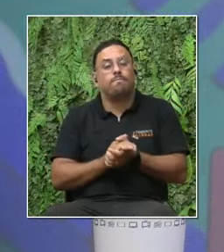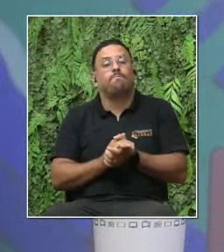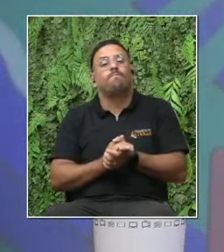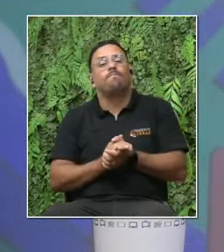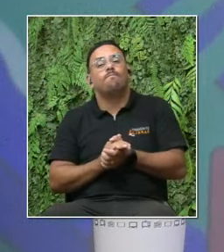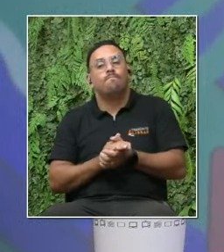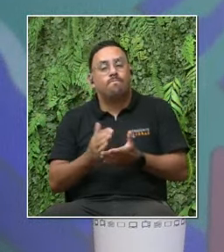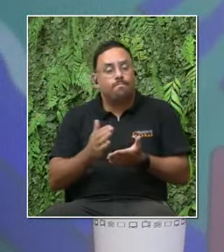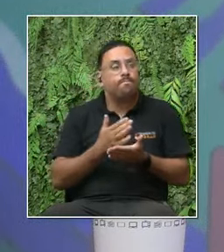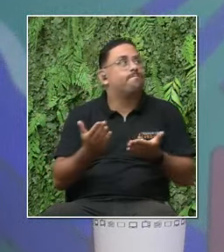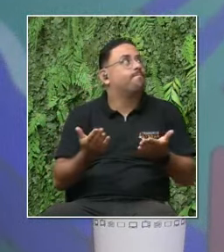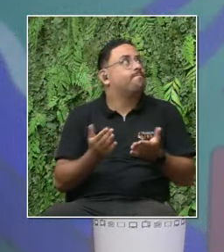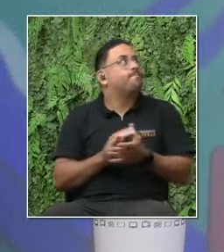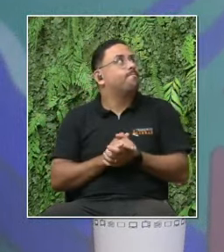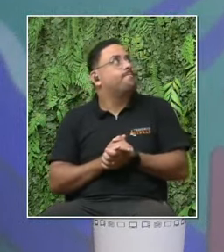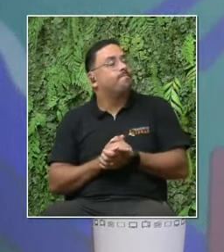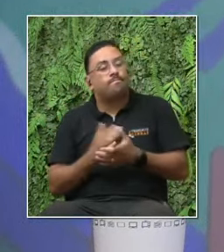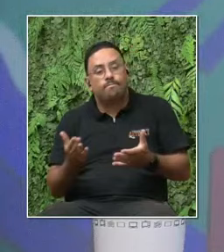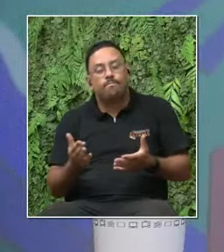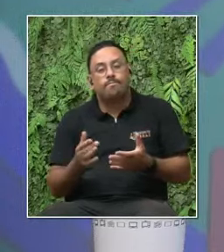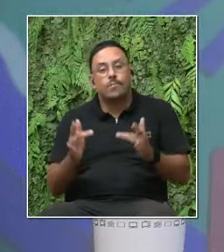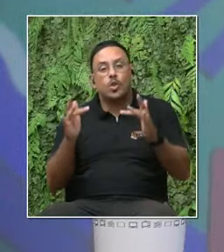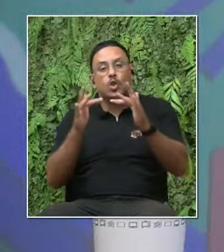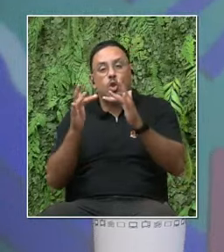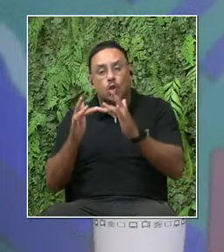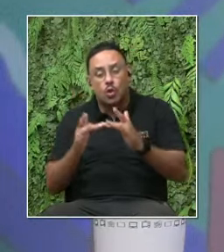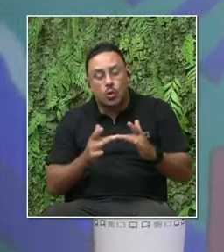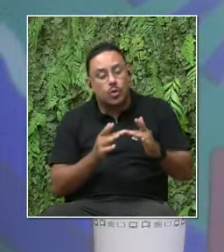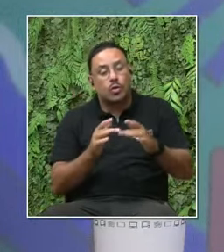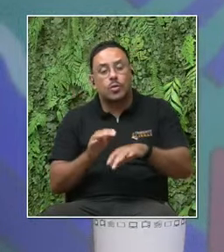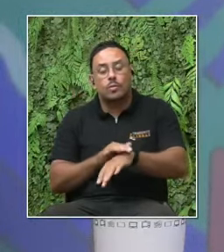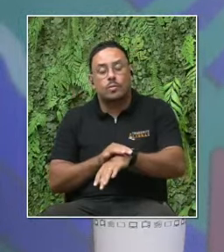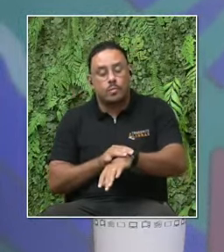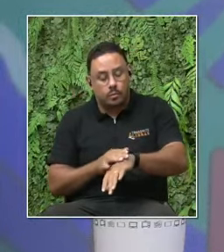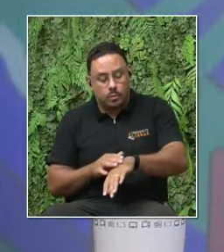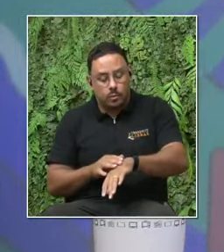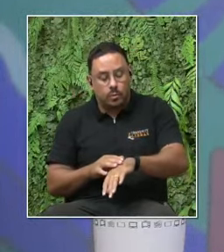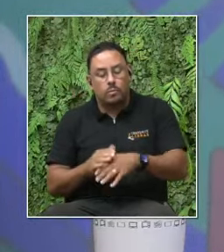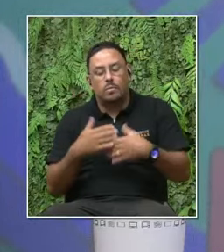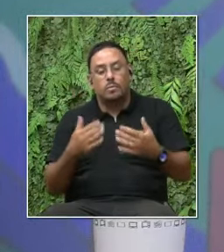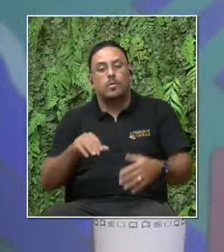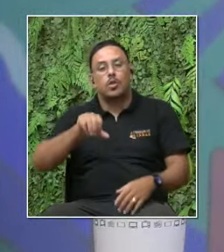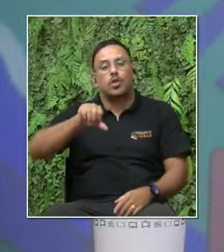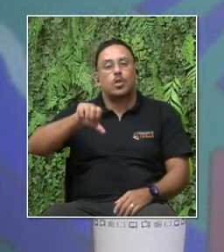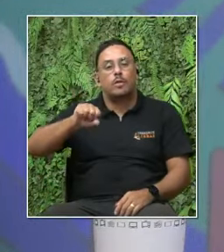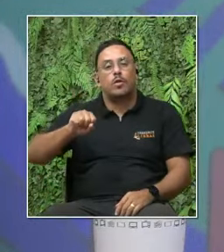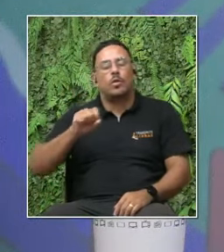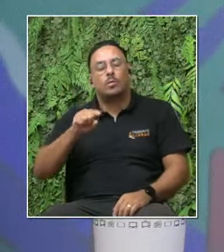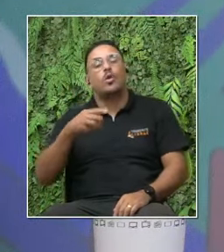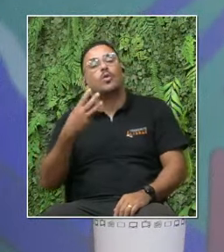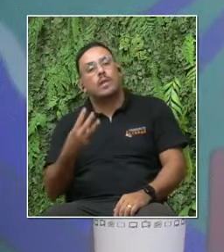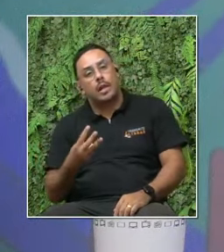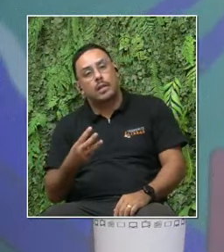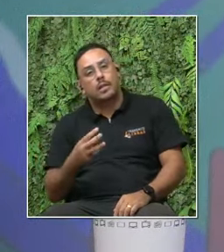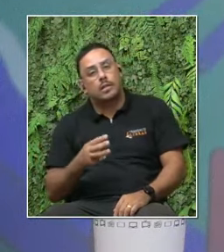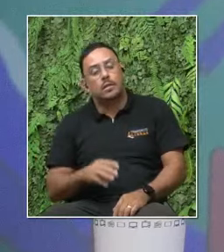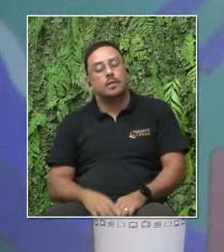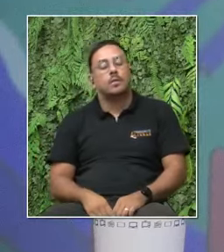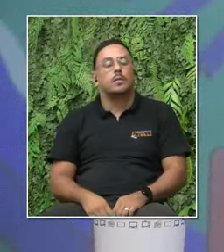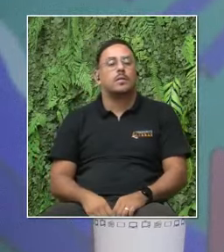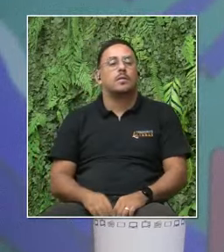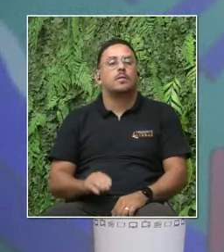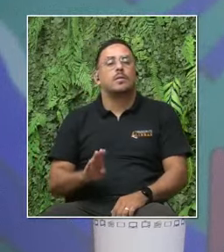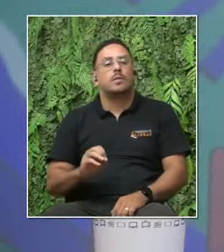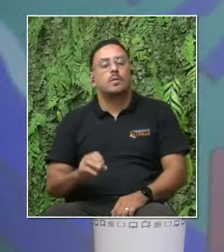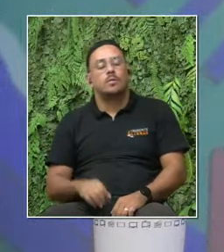que tá se conectando conosco no 98.3 ou você que está